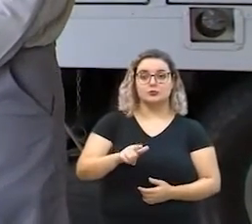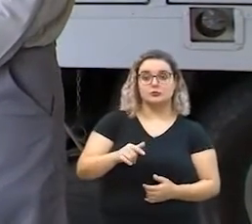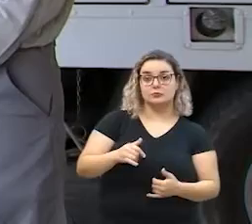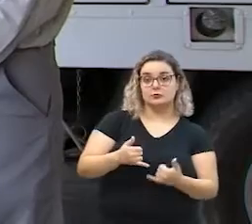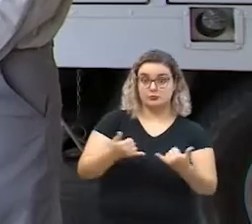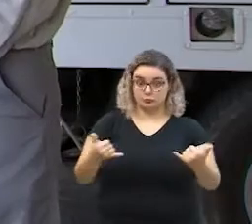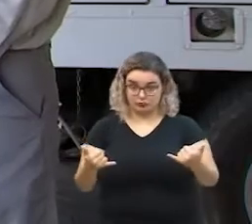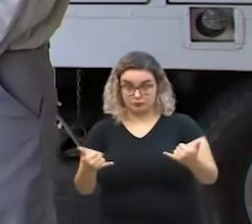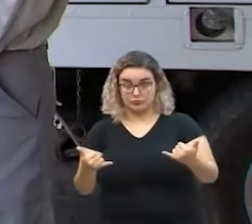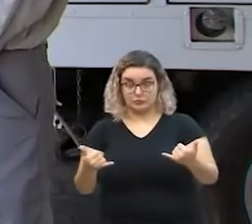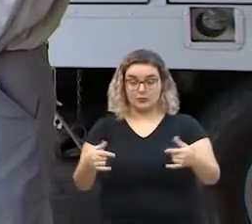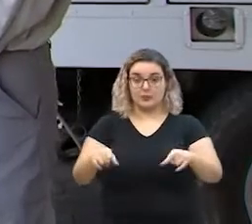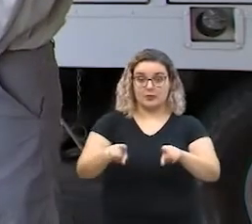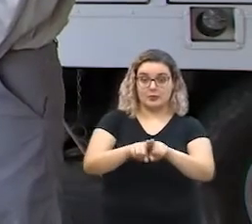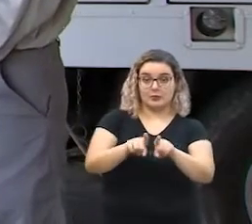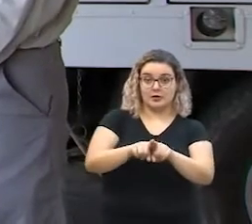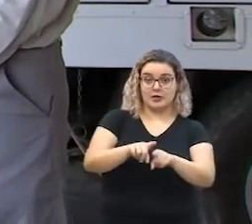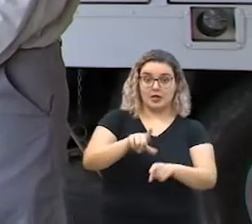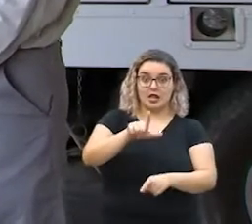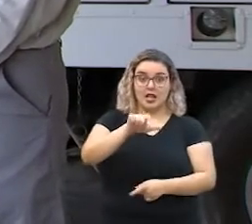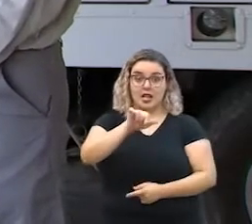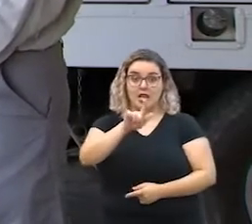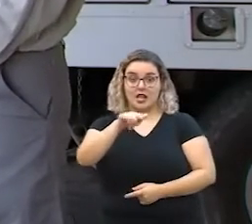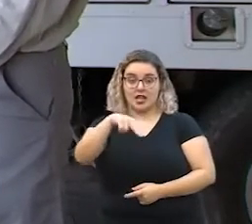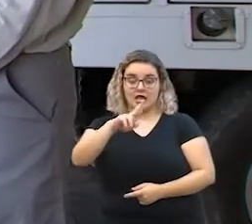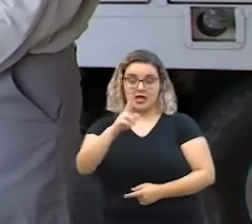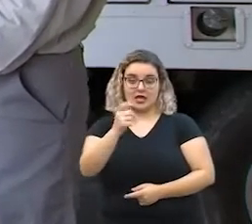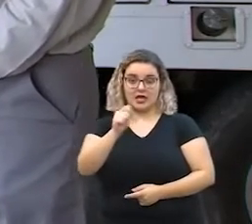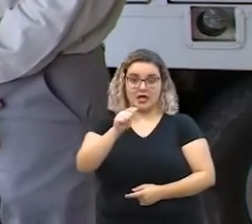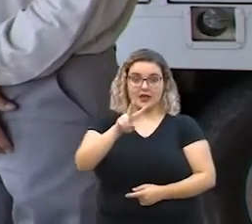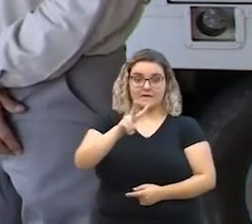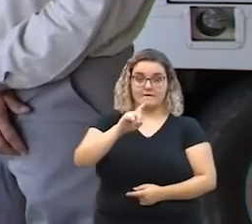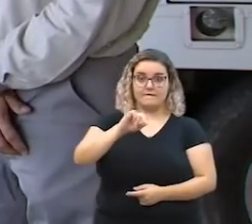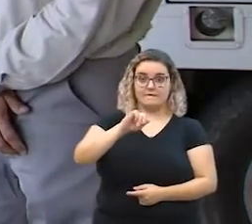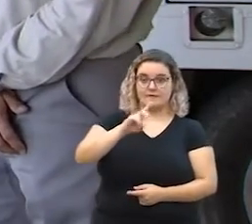também trabalhar como eletricista de linha viva. Linha viva? O que é um